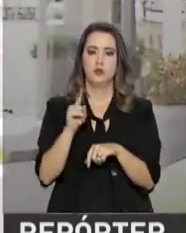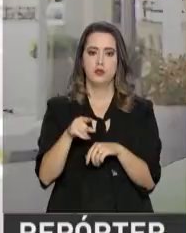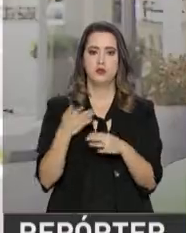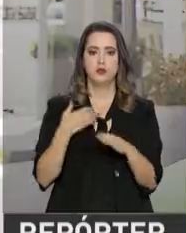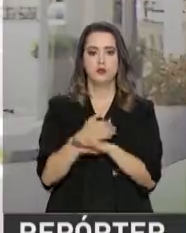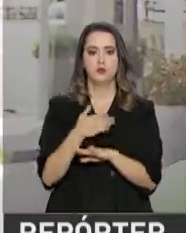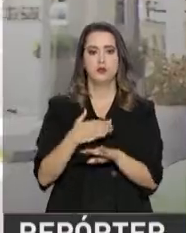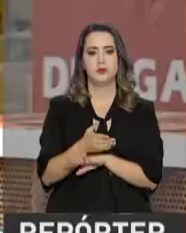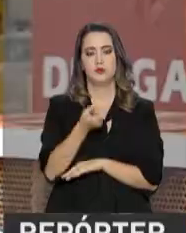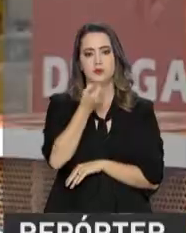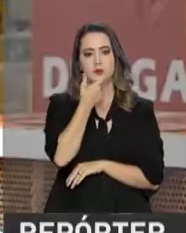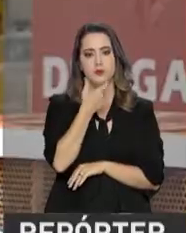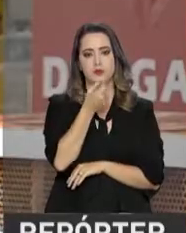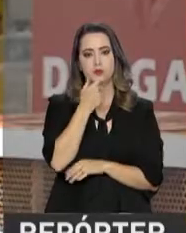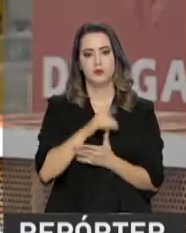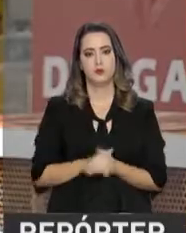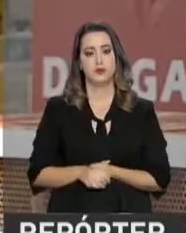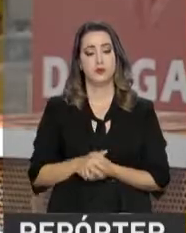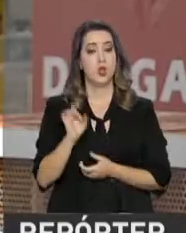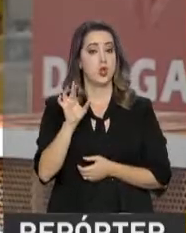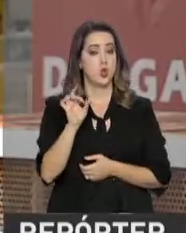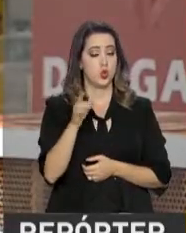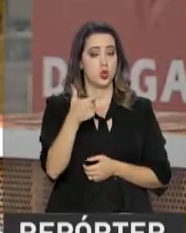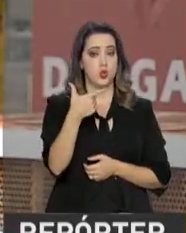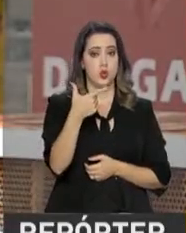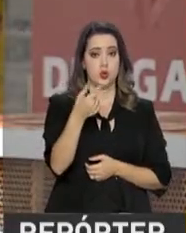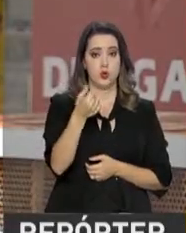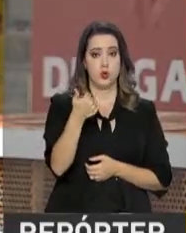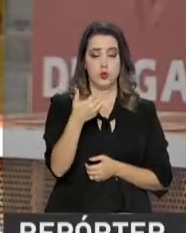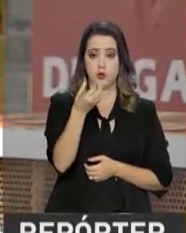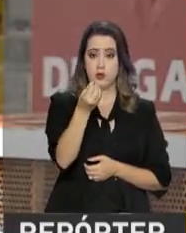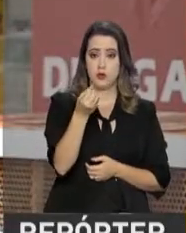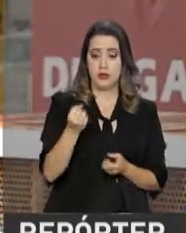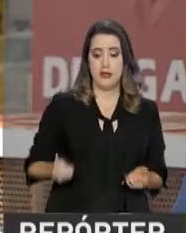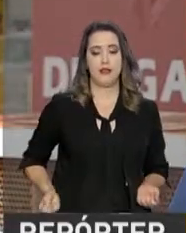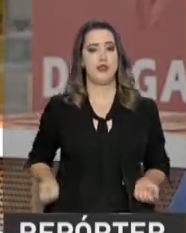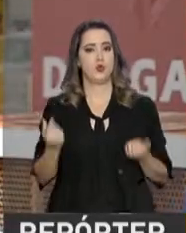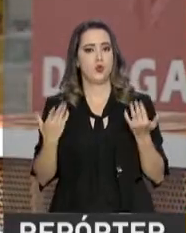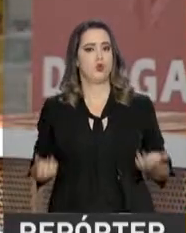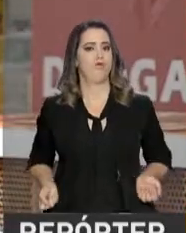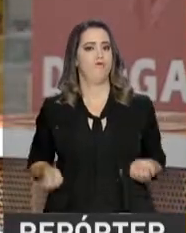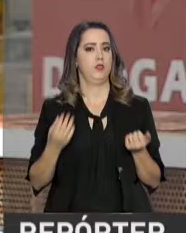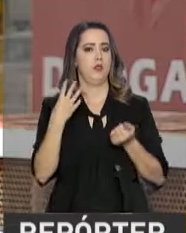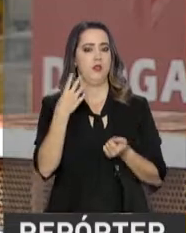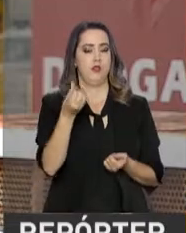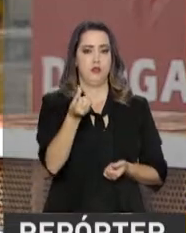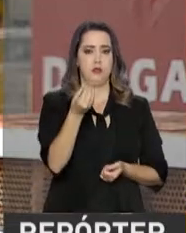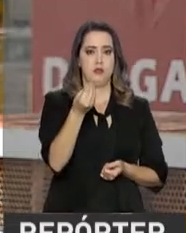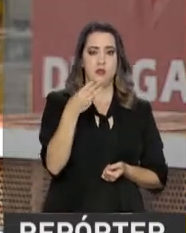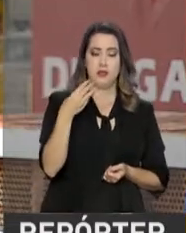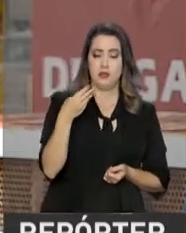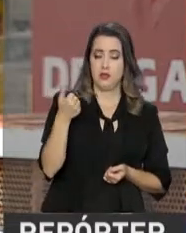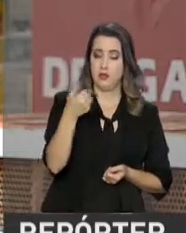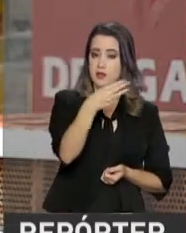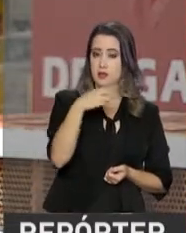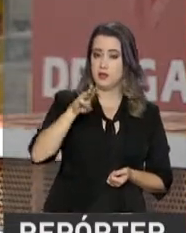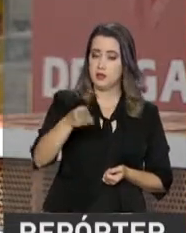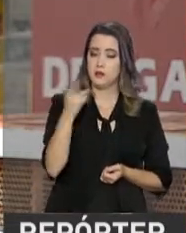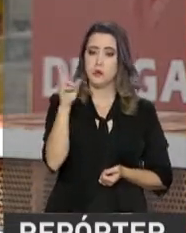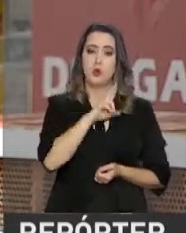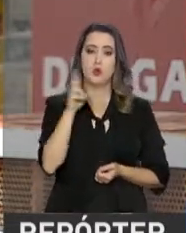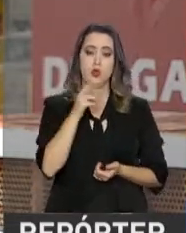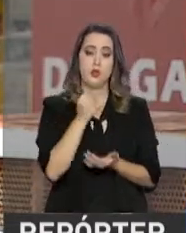acesso ao medicamento só em 2016 o sus gastou mais de 613 milhões de reais na compra desse